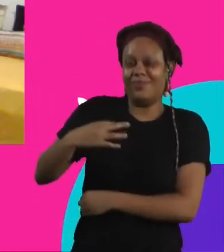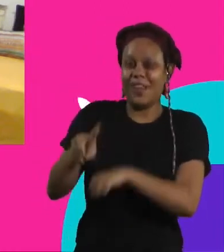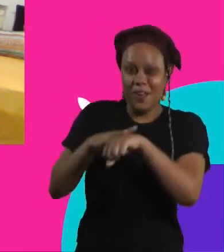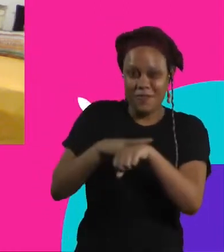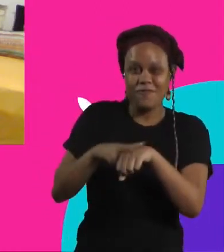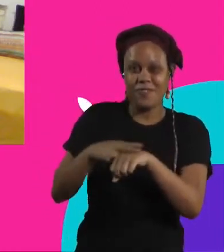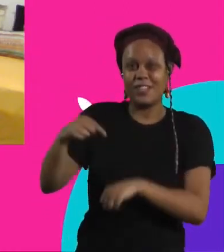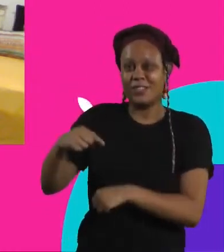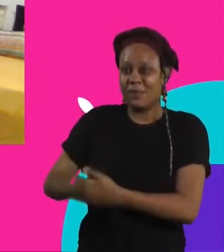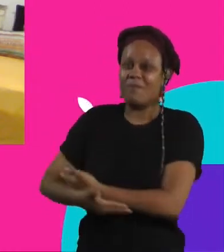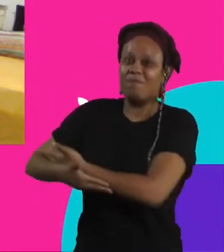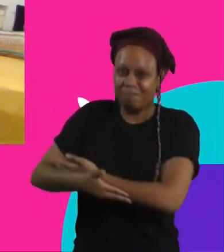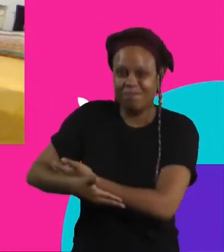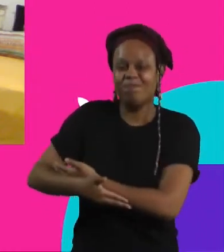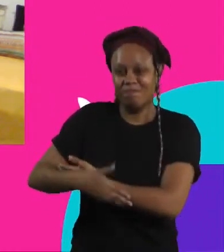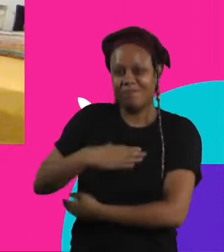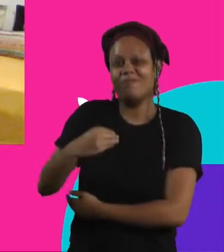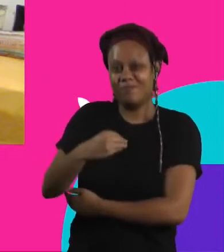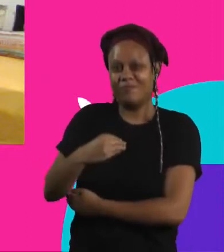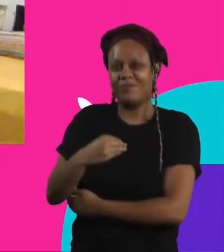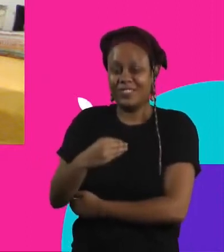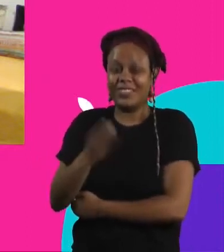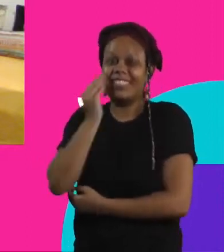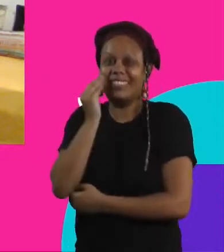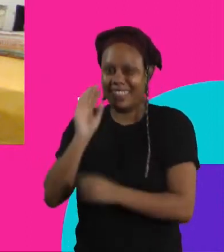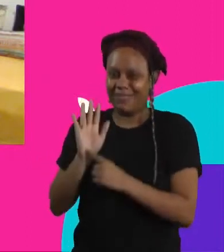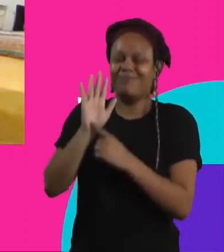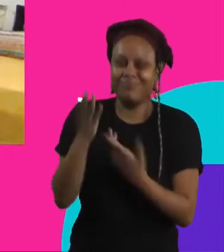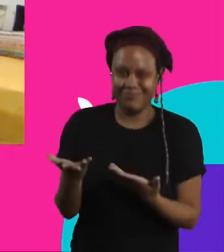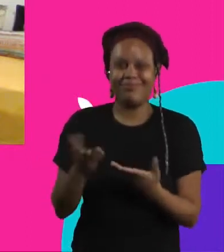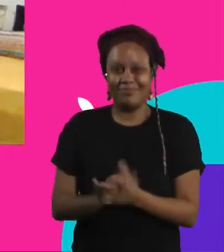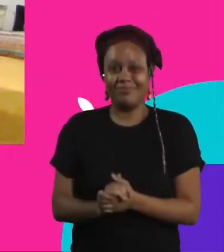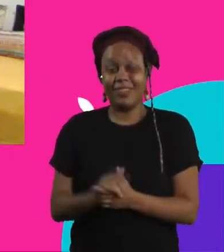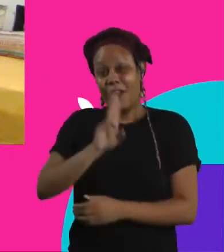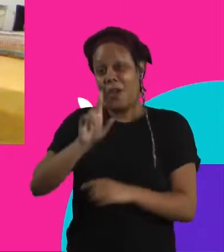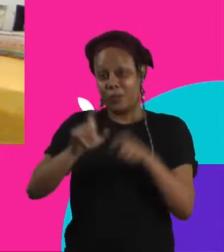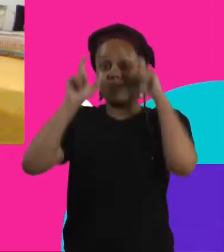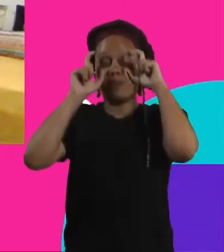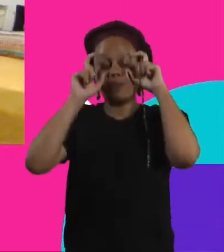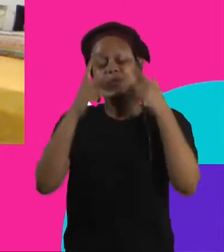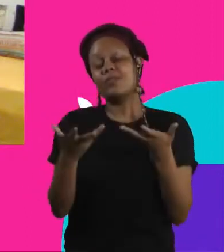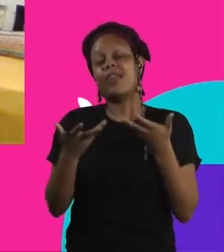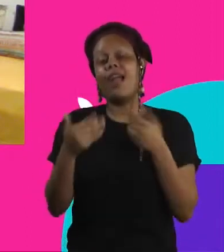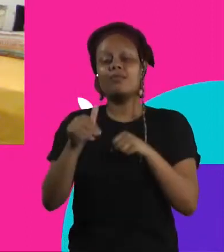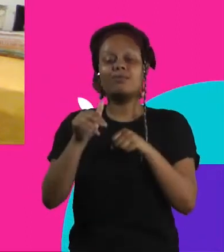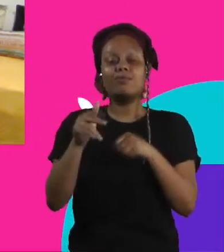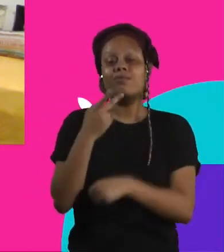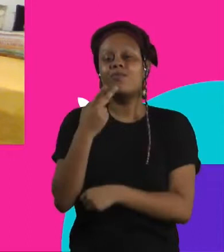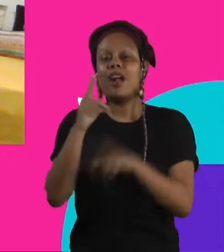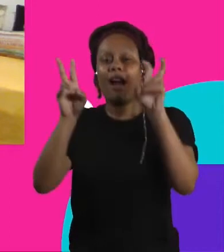está querendo aparecer um pouquinho, uso óculos, e estou aqui para falar um pouquinho do que a Reprograma vem